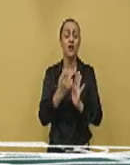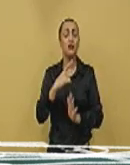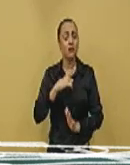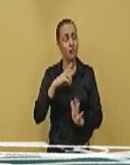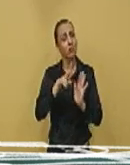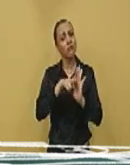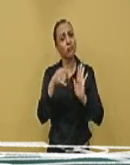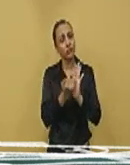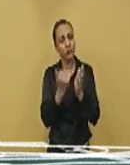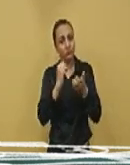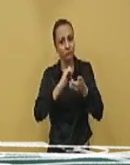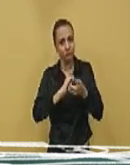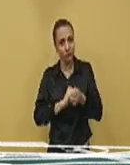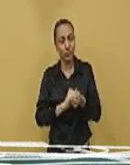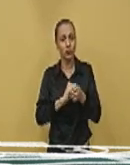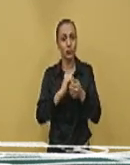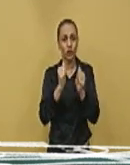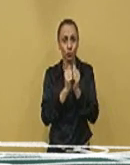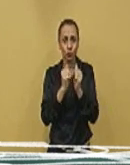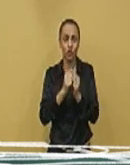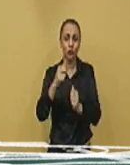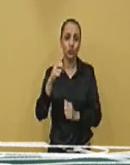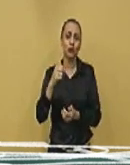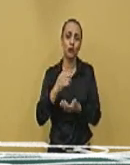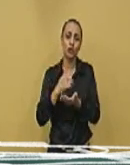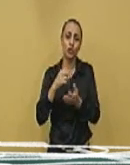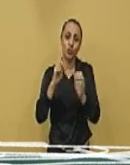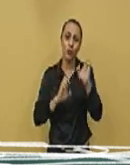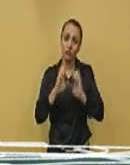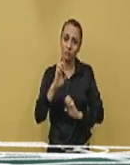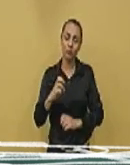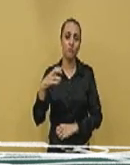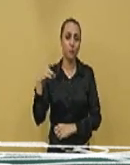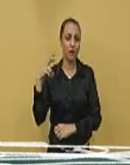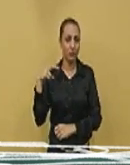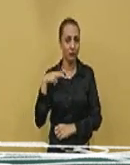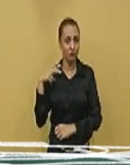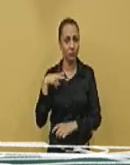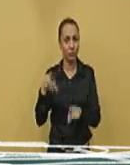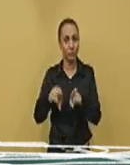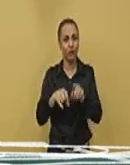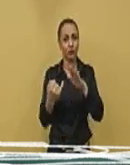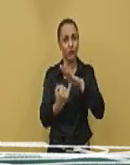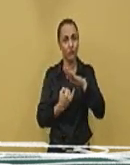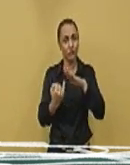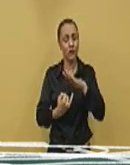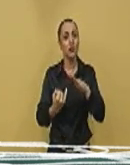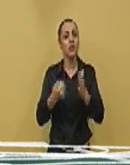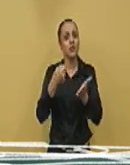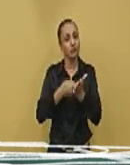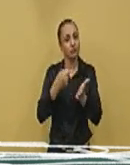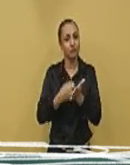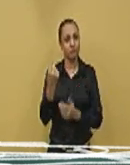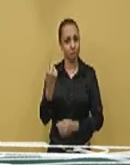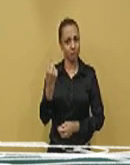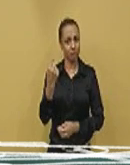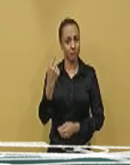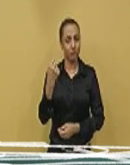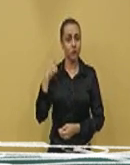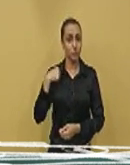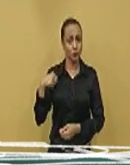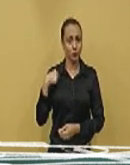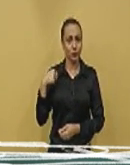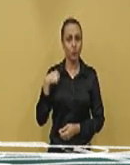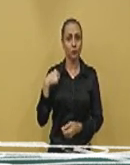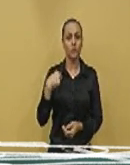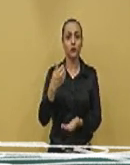com parceria com a iniciativa privada, com instituições, e garantem recursos para a pós-graduação, para a bolsa para os